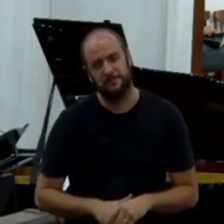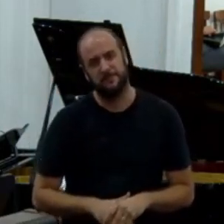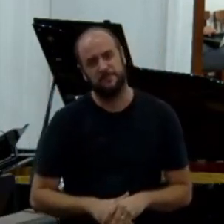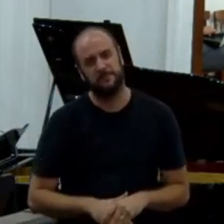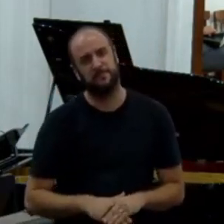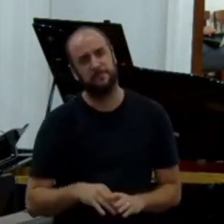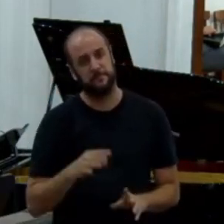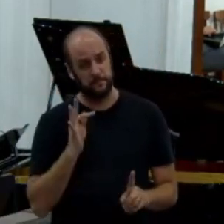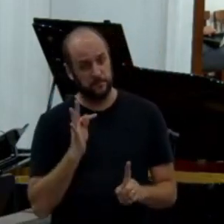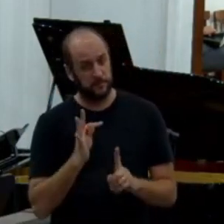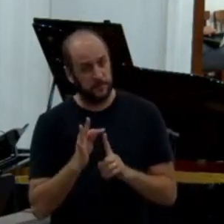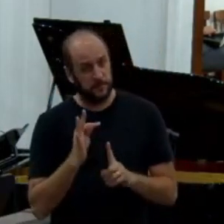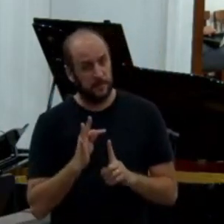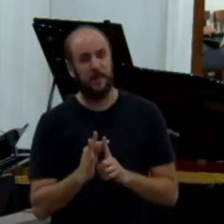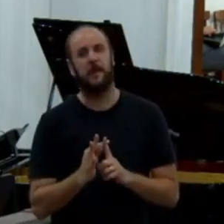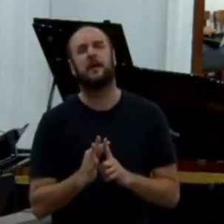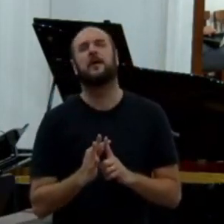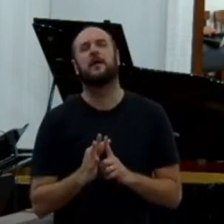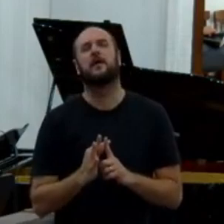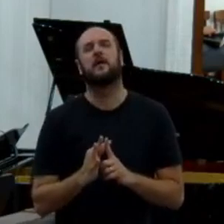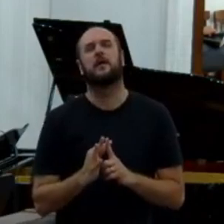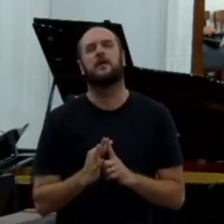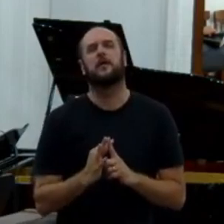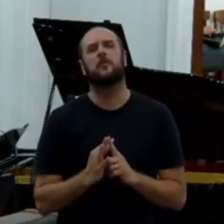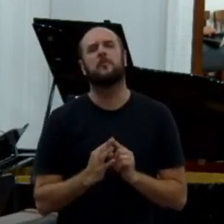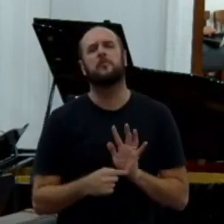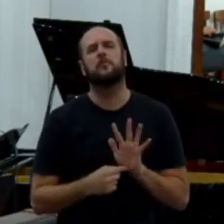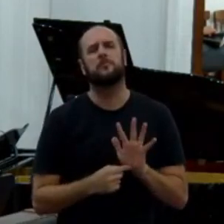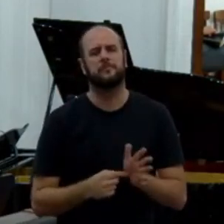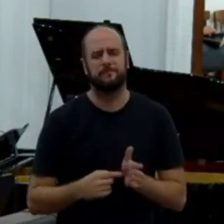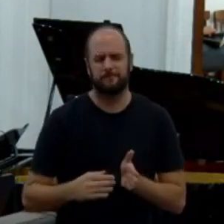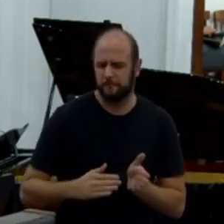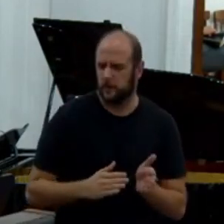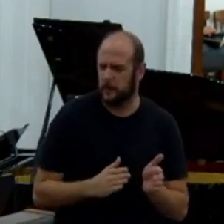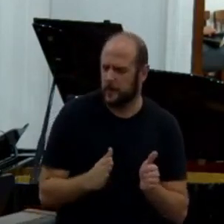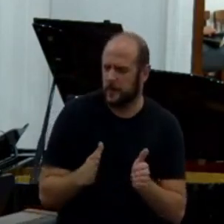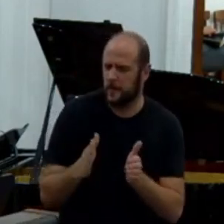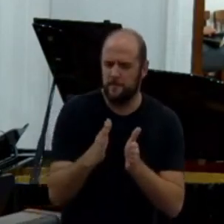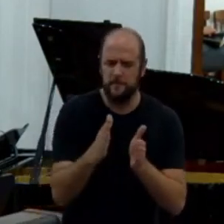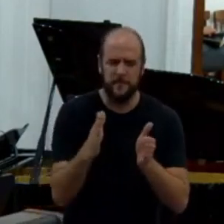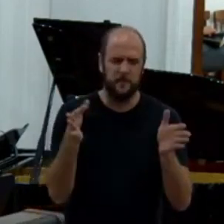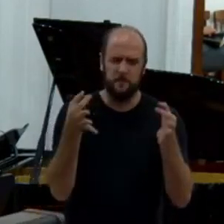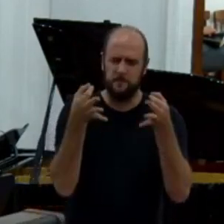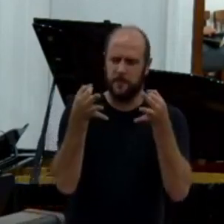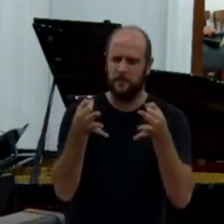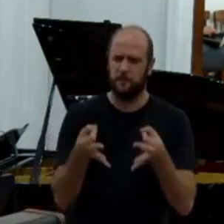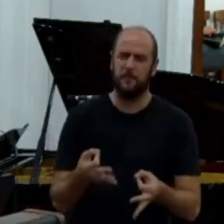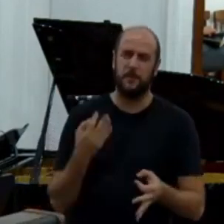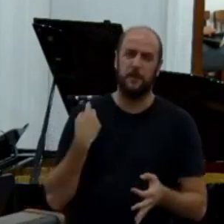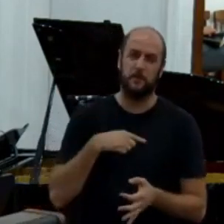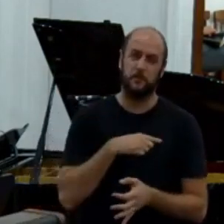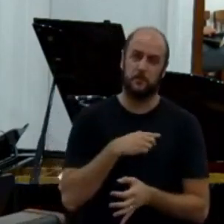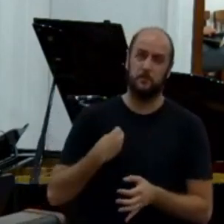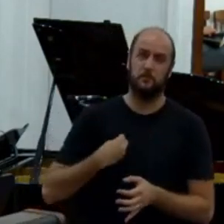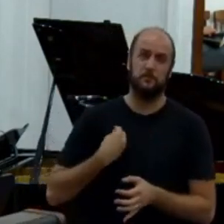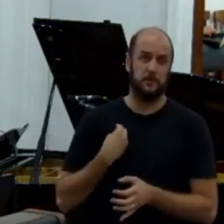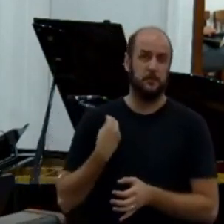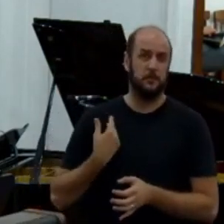E Tiago então nos estende um caminho sobremodo excelente para lidarmos com a ira.